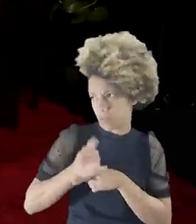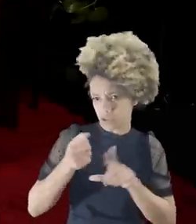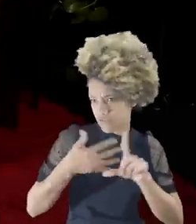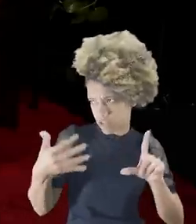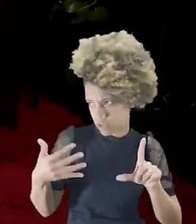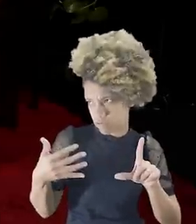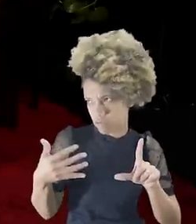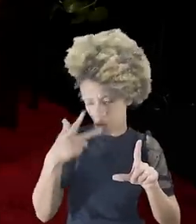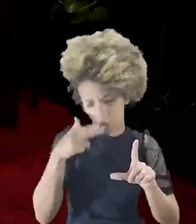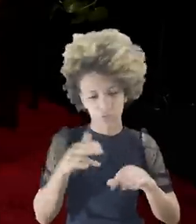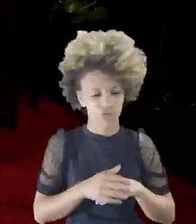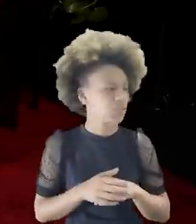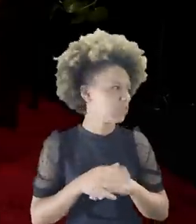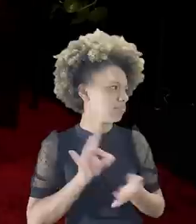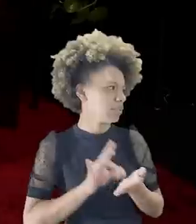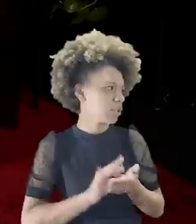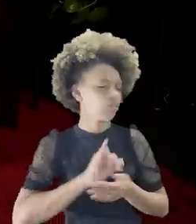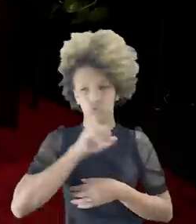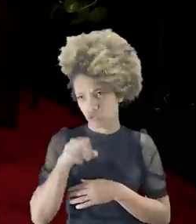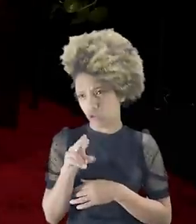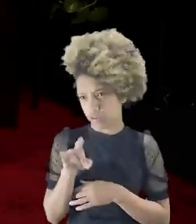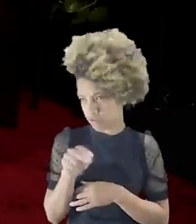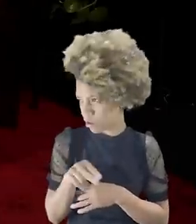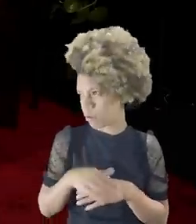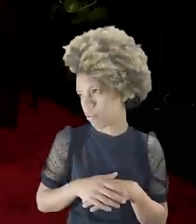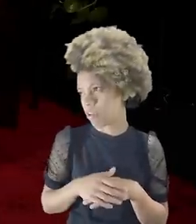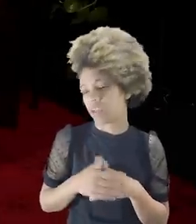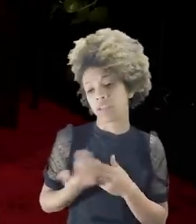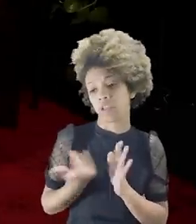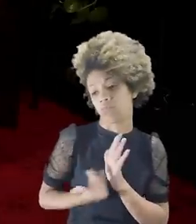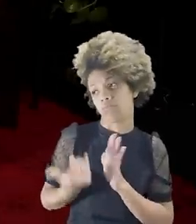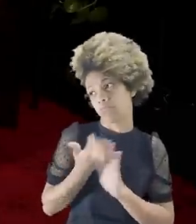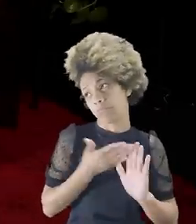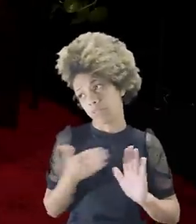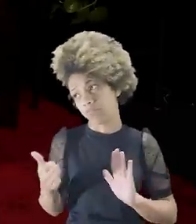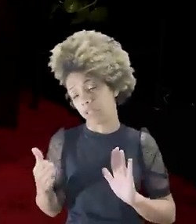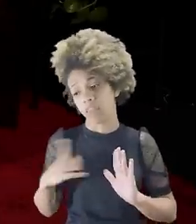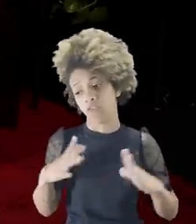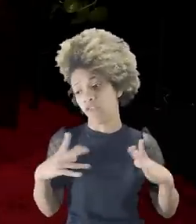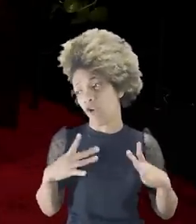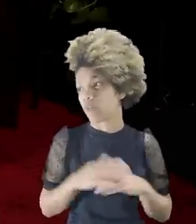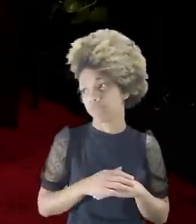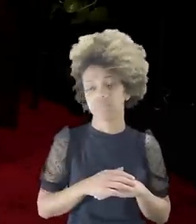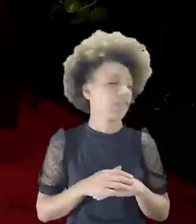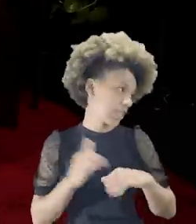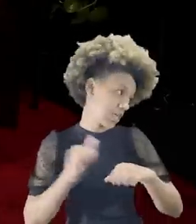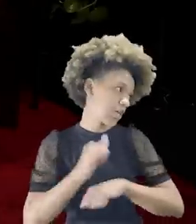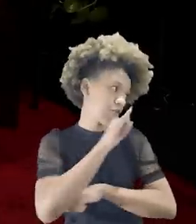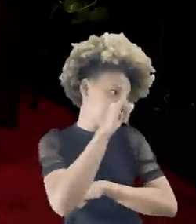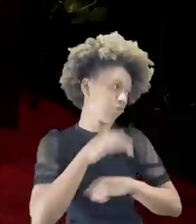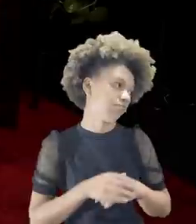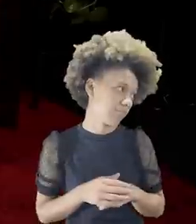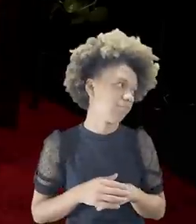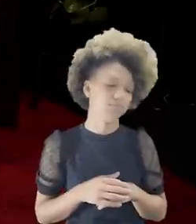do Netflix lá do Netflix enfim o Jordan em que ele no meio dos playoffalga Ah eu vi isso que ele pegou o avião e